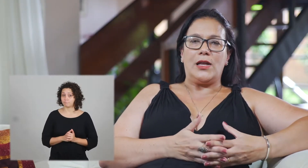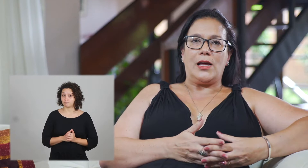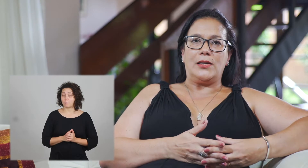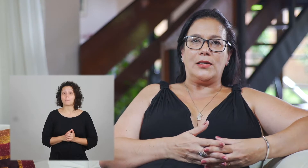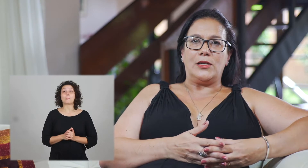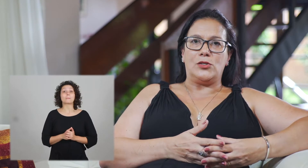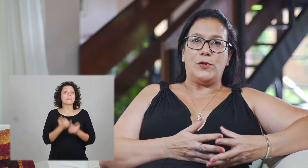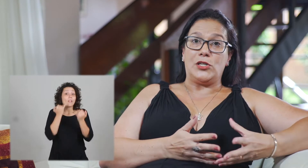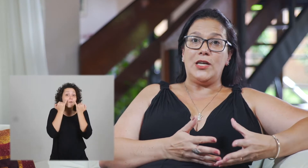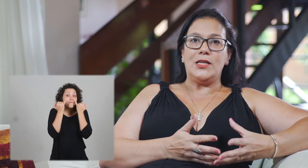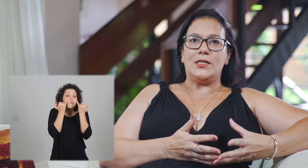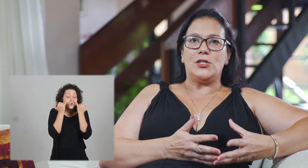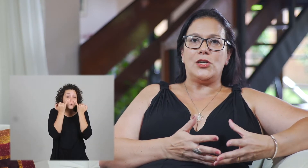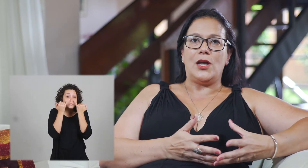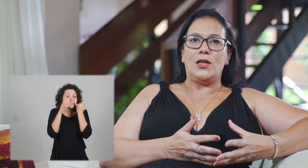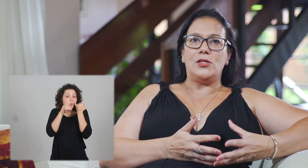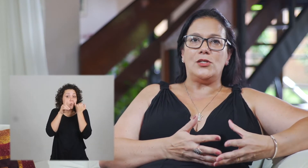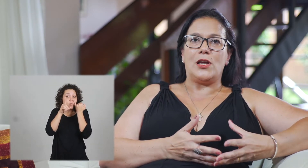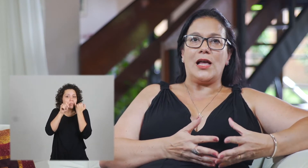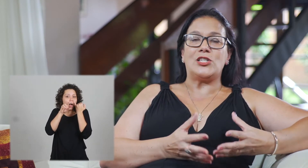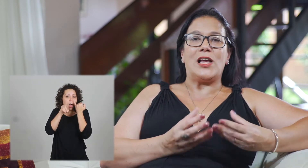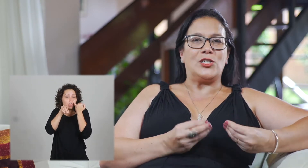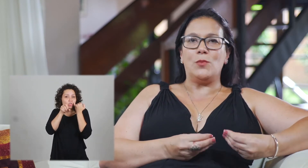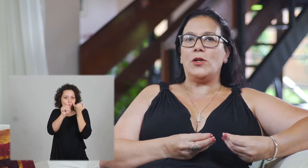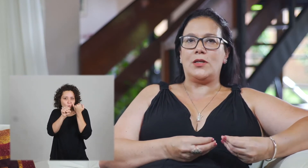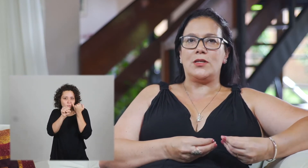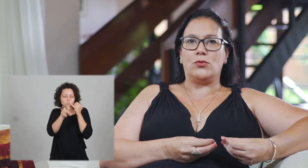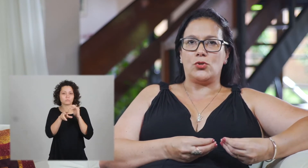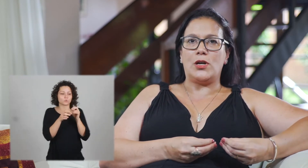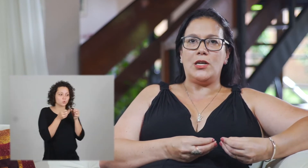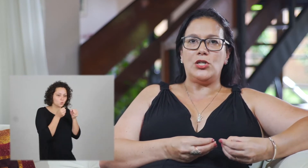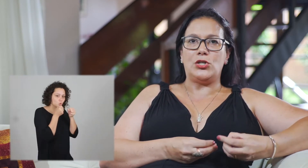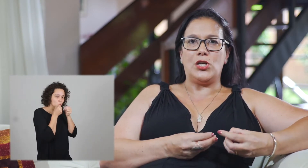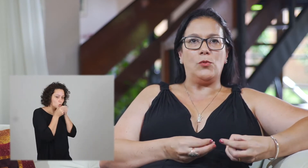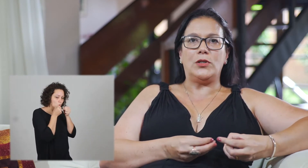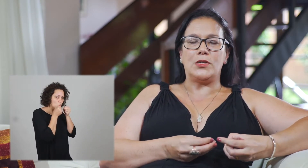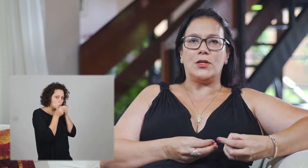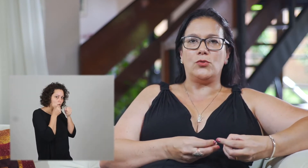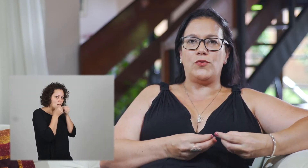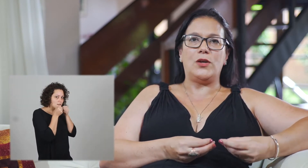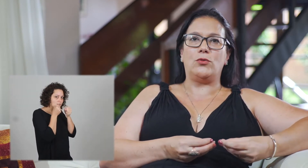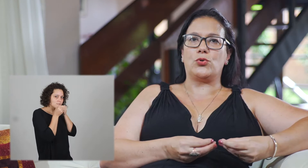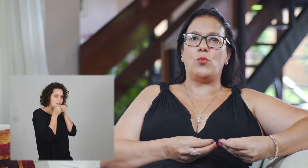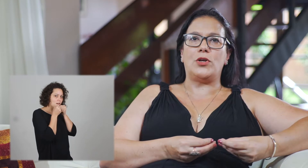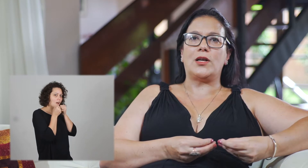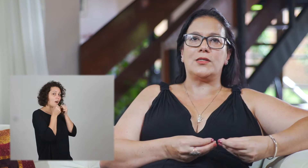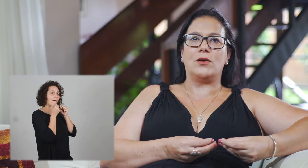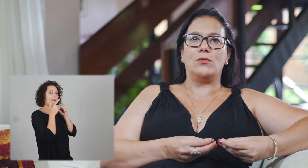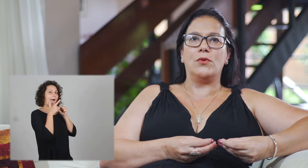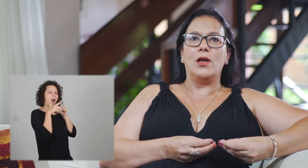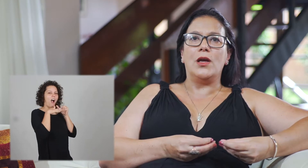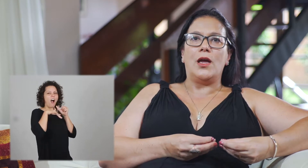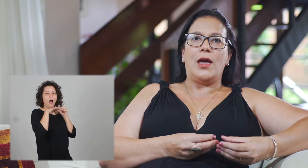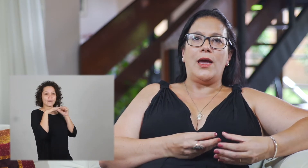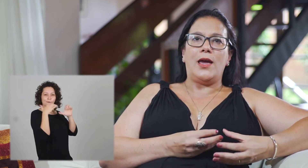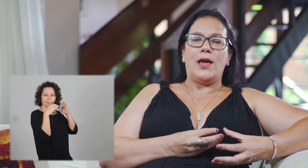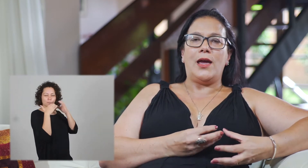dados das pesquisas, eles chamam a atenção dos jornalistas, chamam a atenção dos veículos de